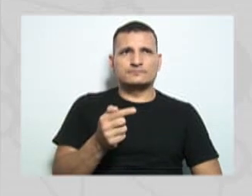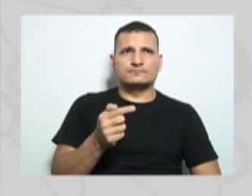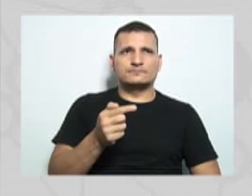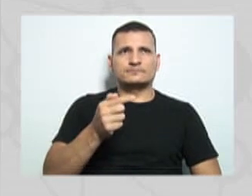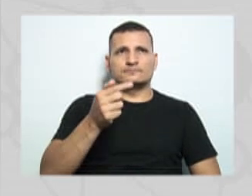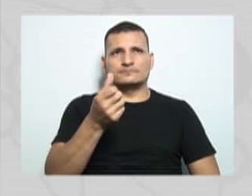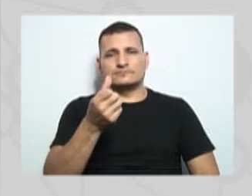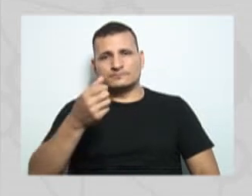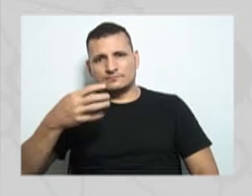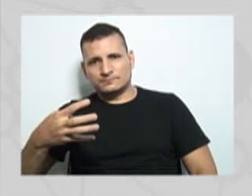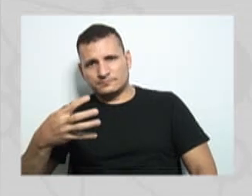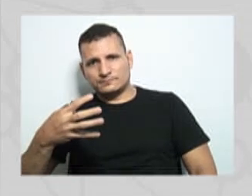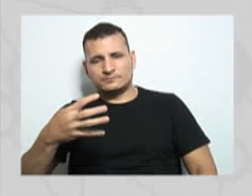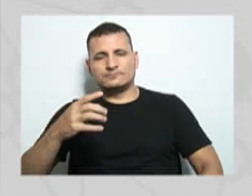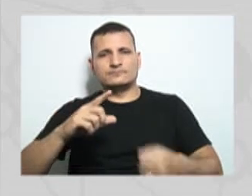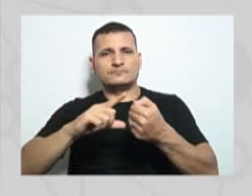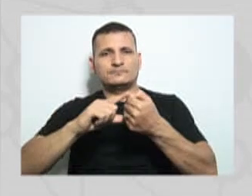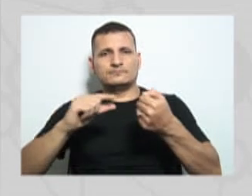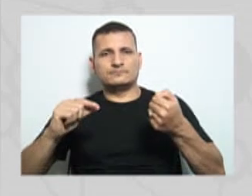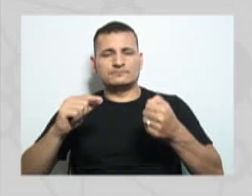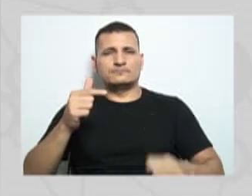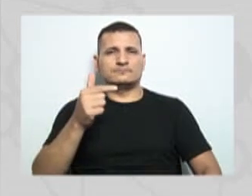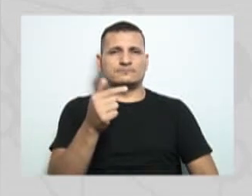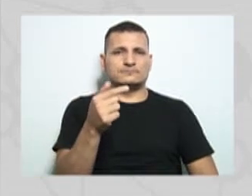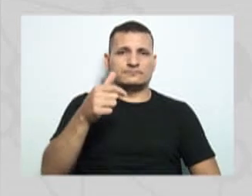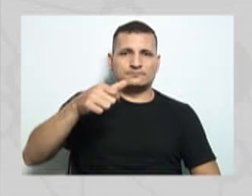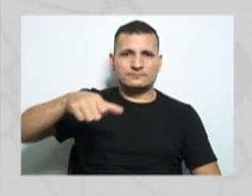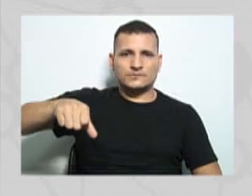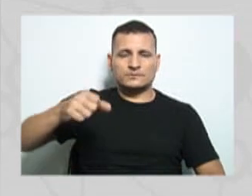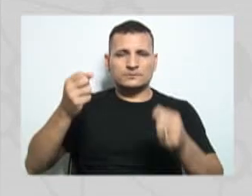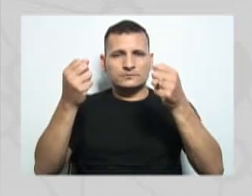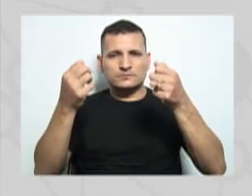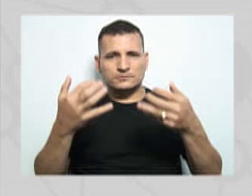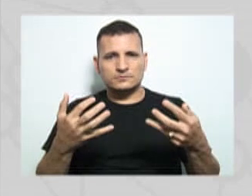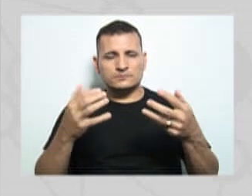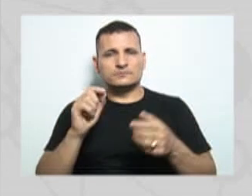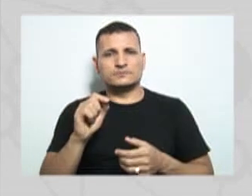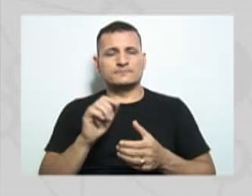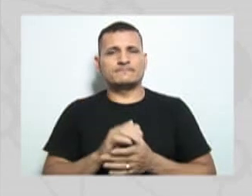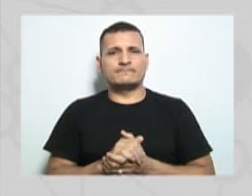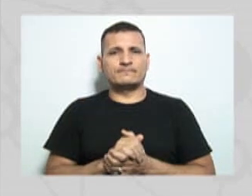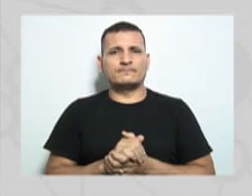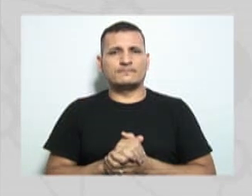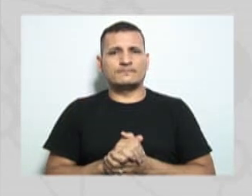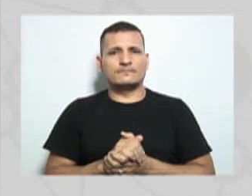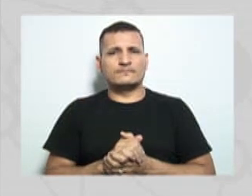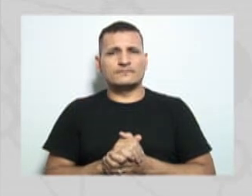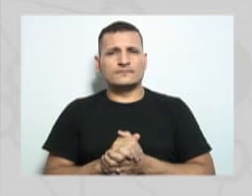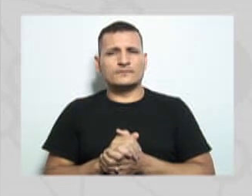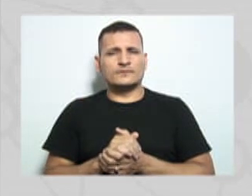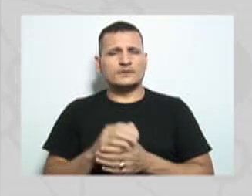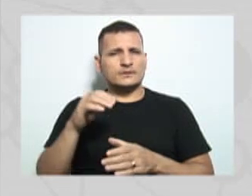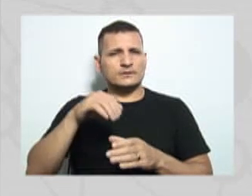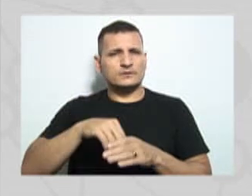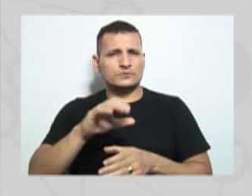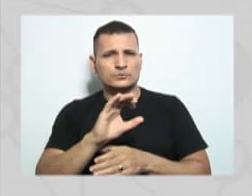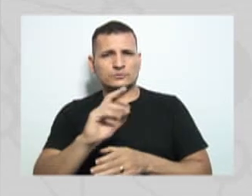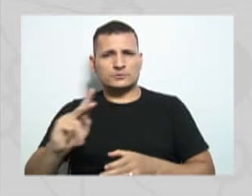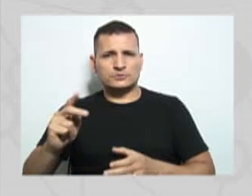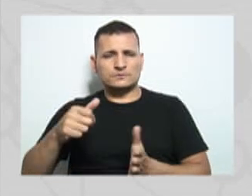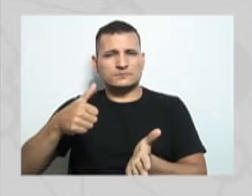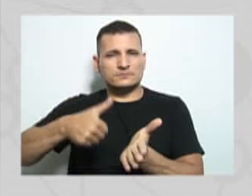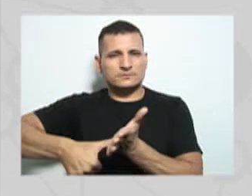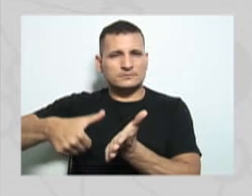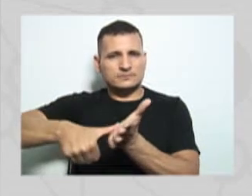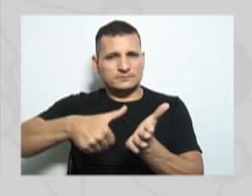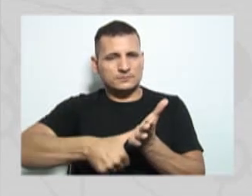5.764/71, em seu artigo 79, especifica que atos cooperativos não implicam operações de mercadorias nem